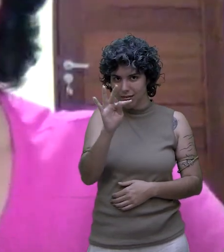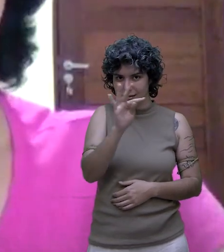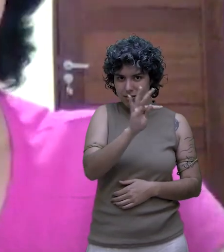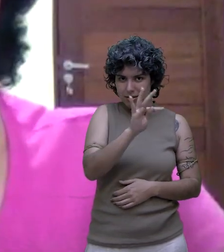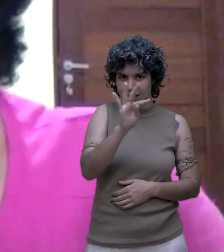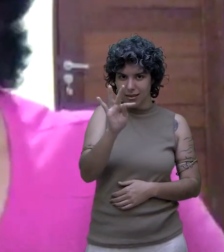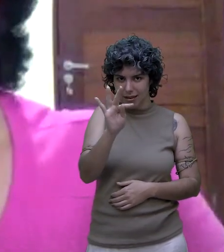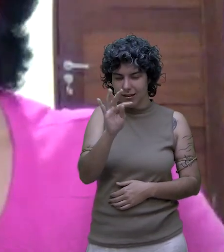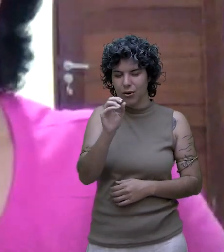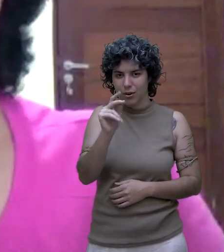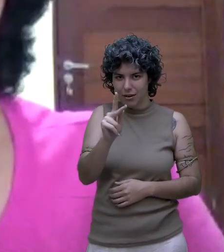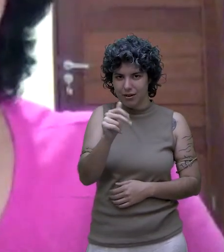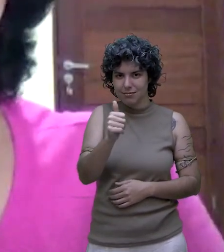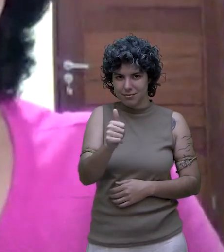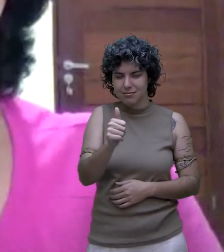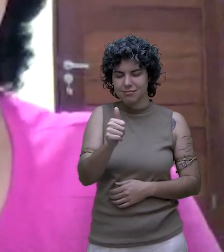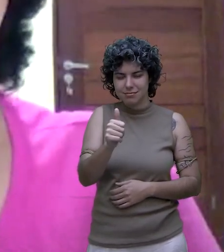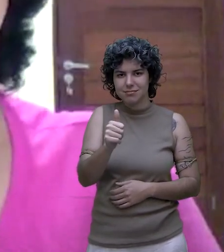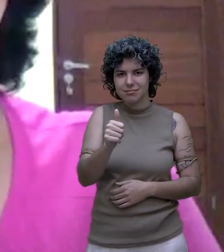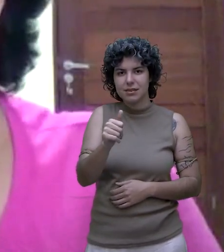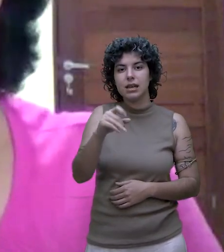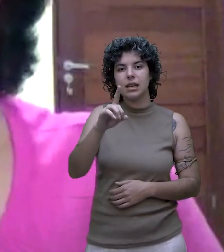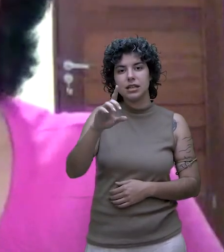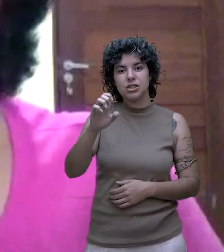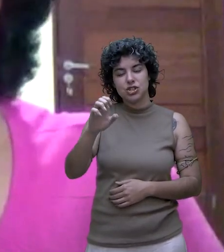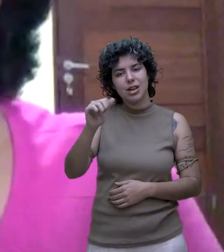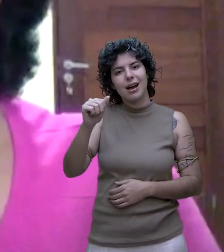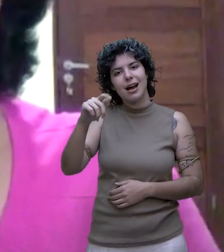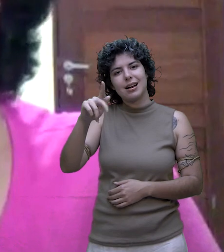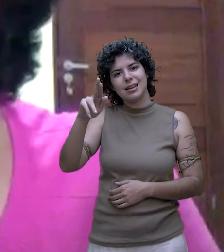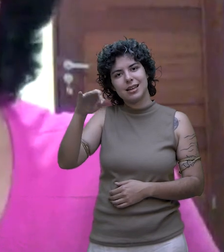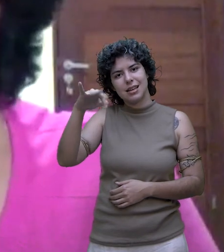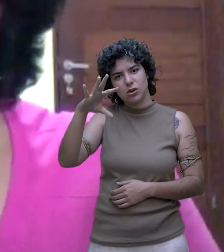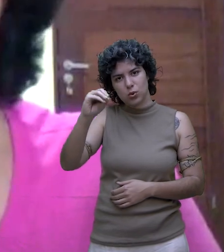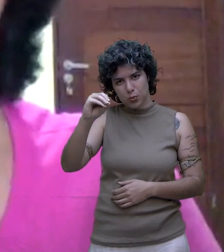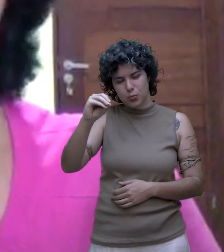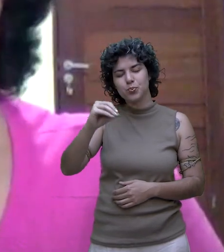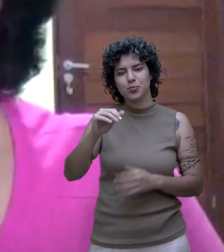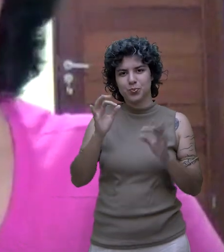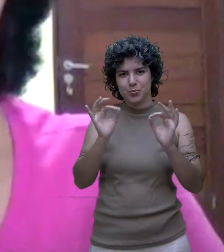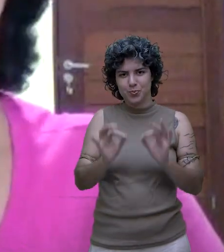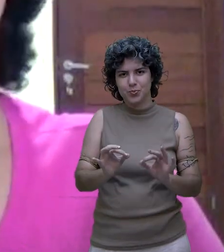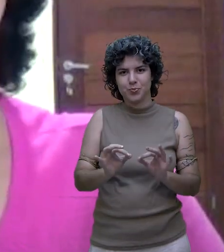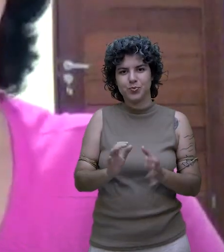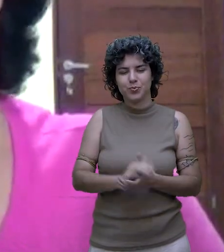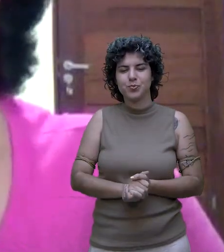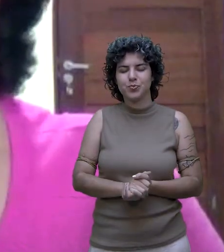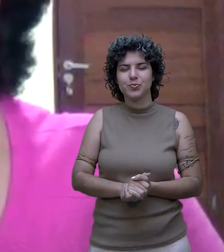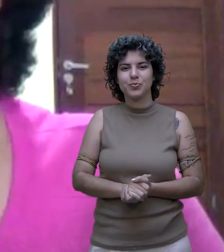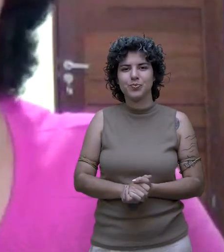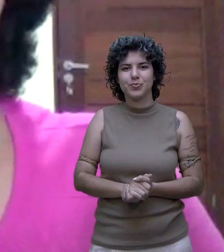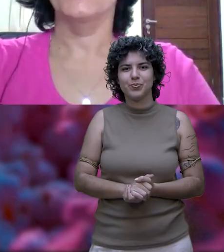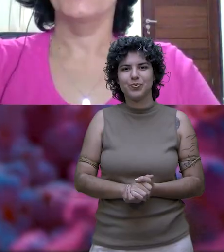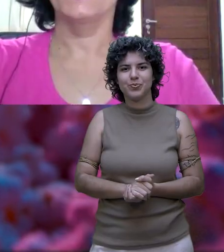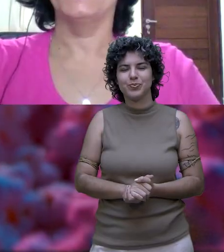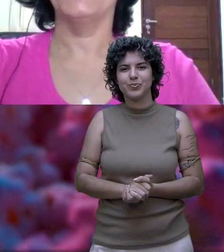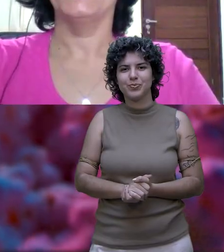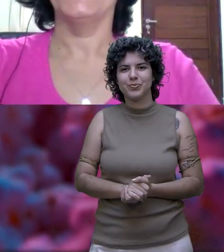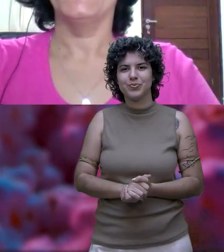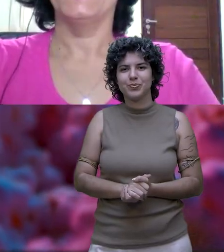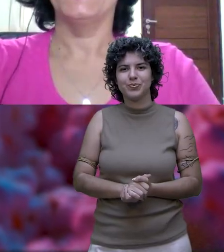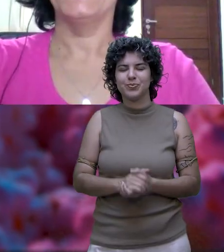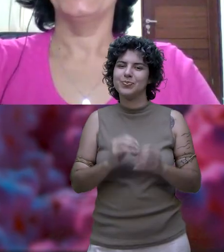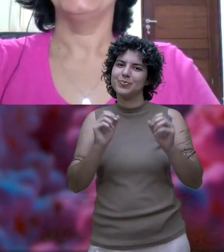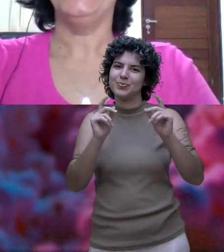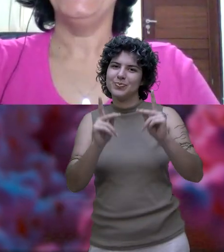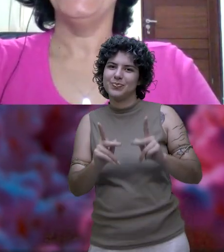que colocou errado, não, é Patrícia de Aquino, o Patrícia com 2T, é isso mesmo, tá certíssimo.